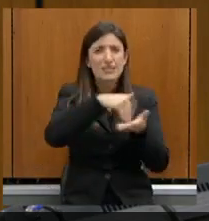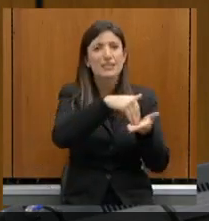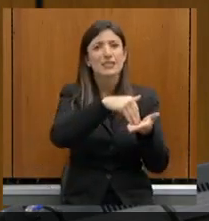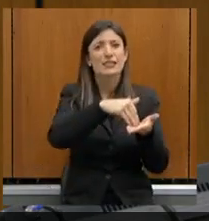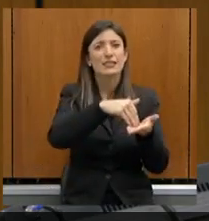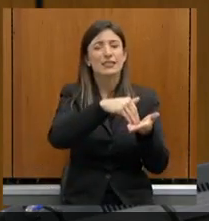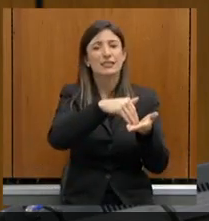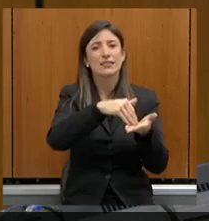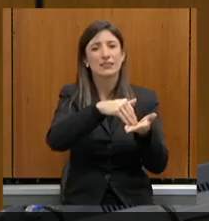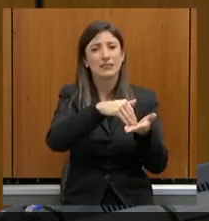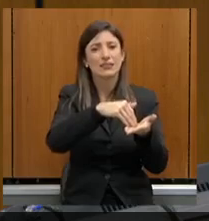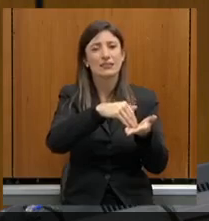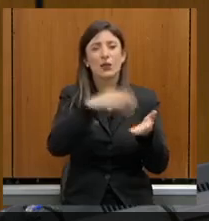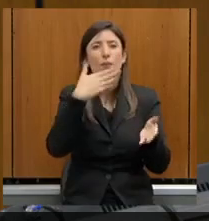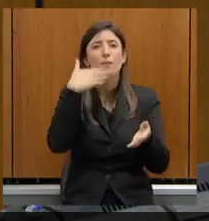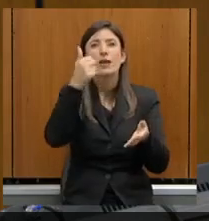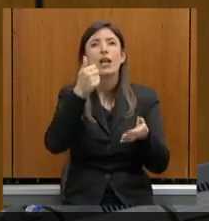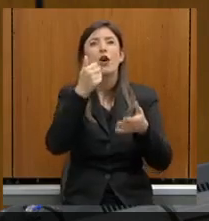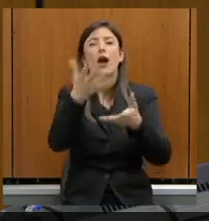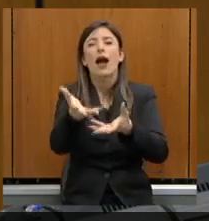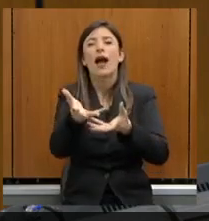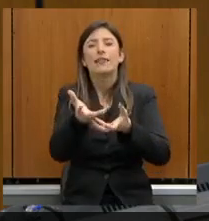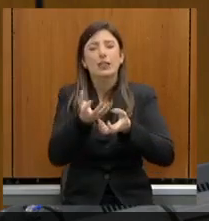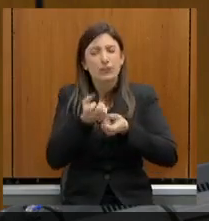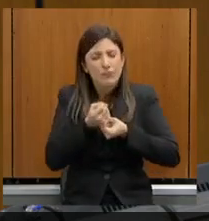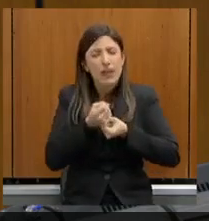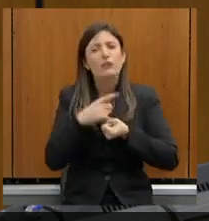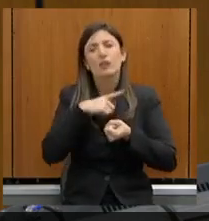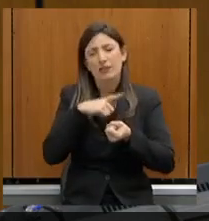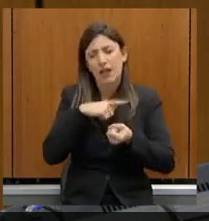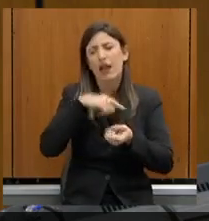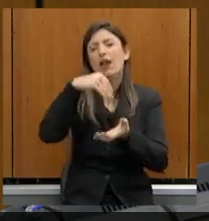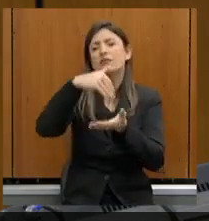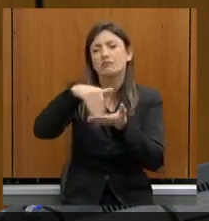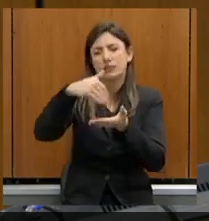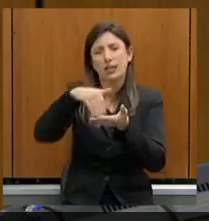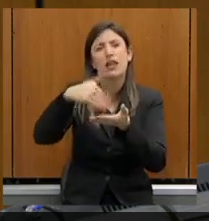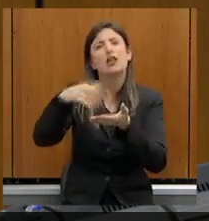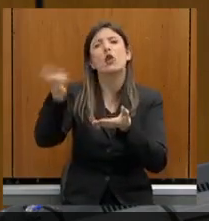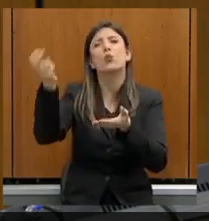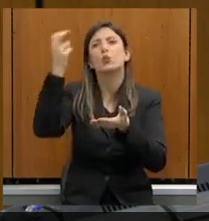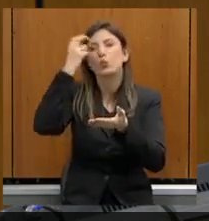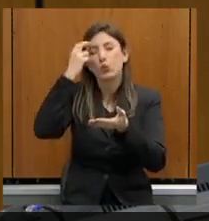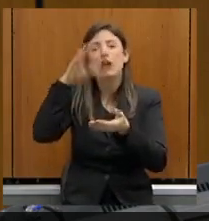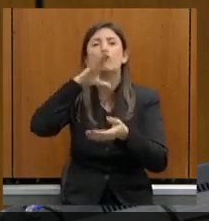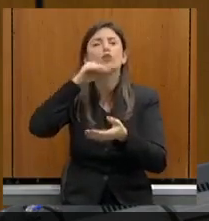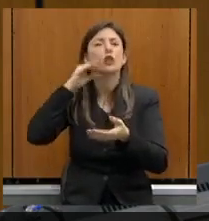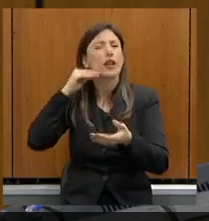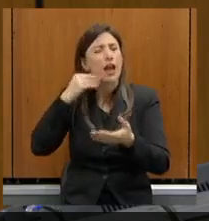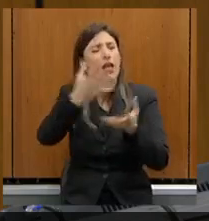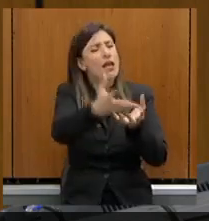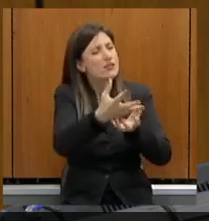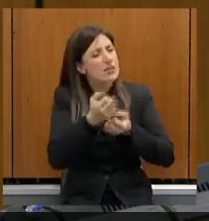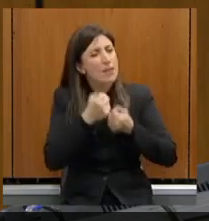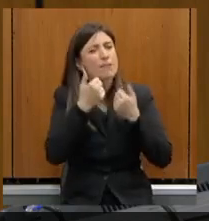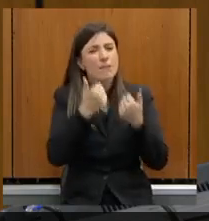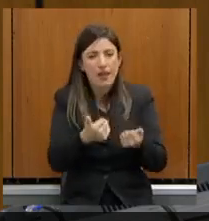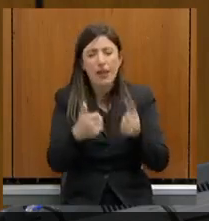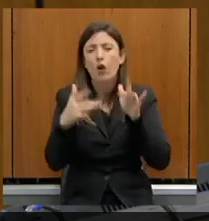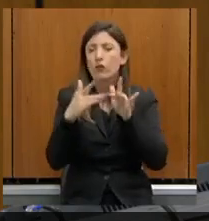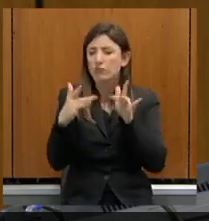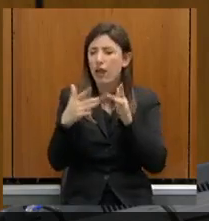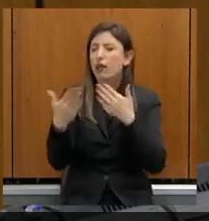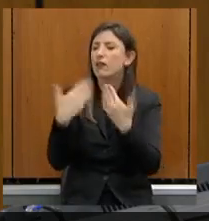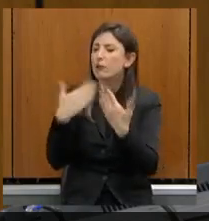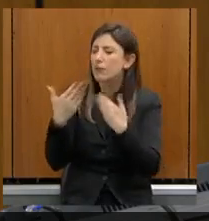o melhor atendimento que a gente recebe lá da cultura, pelos funcionários, pelas pessoas que a gente tem o contato,